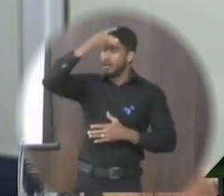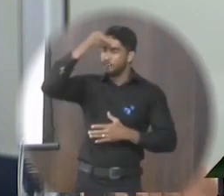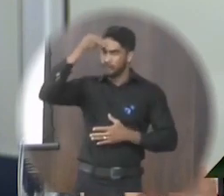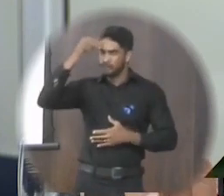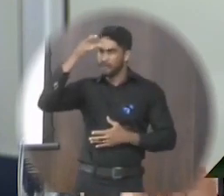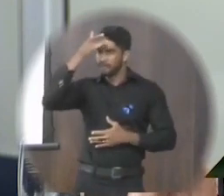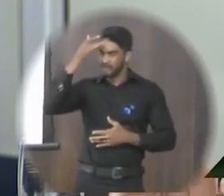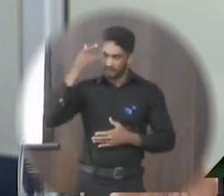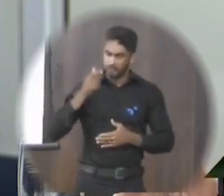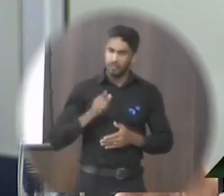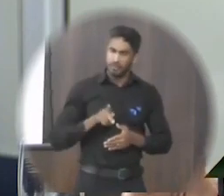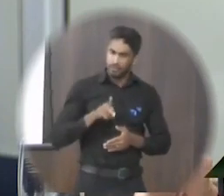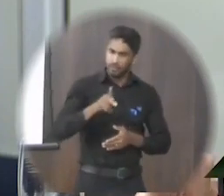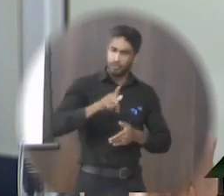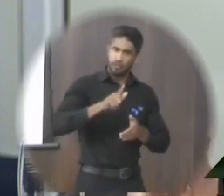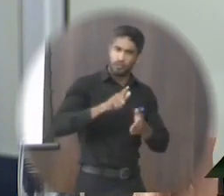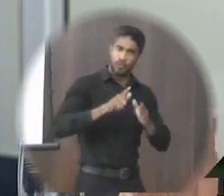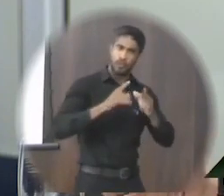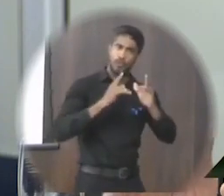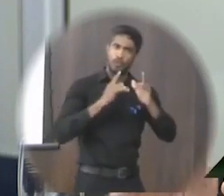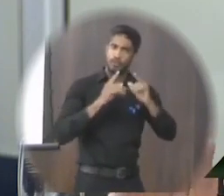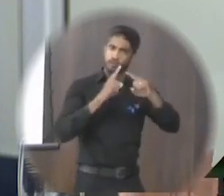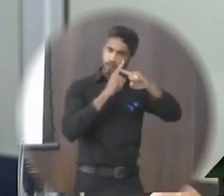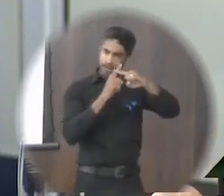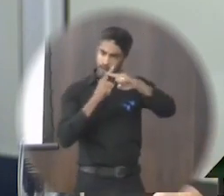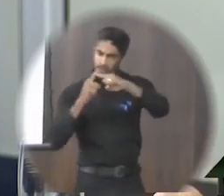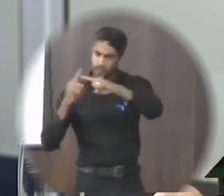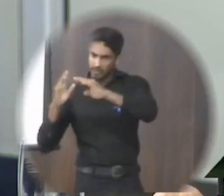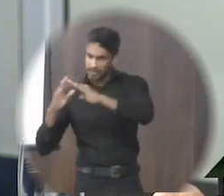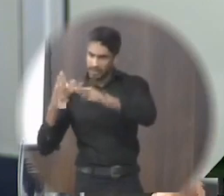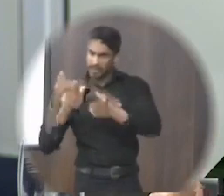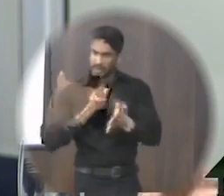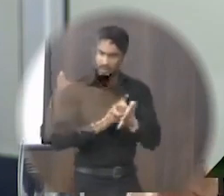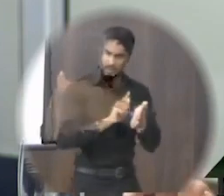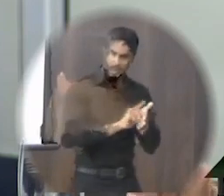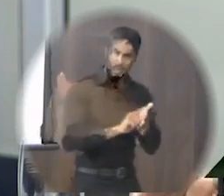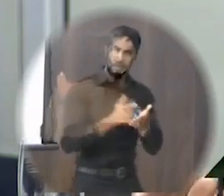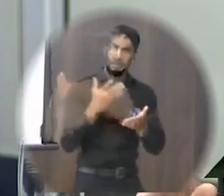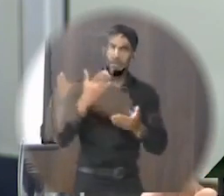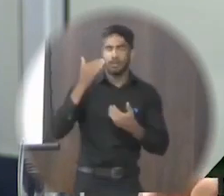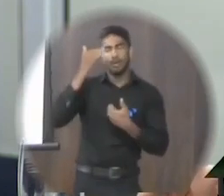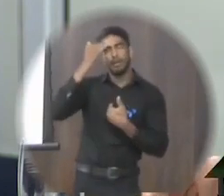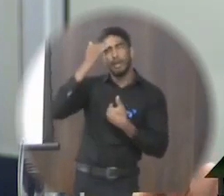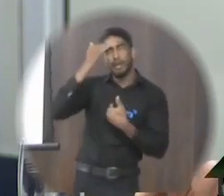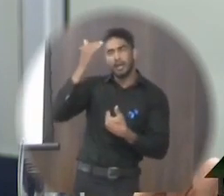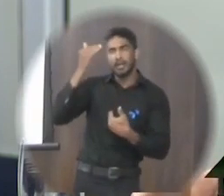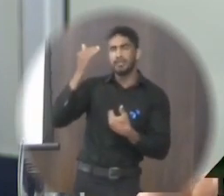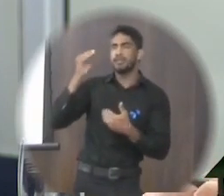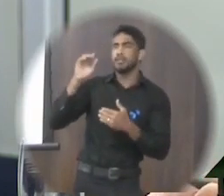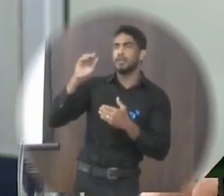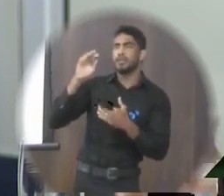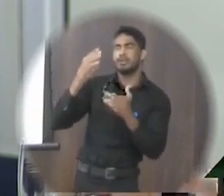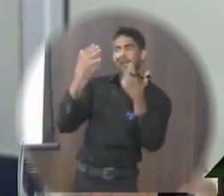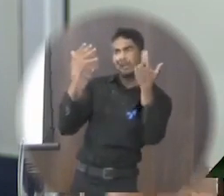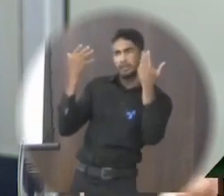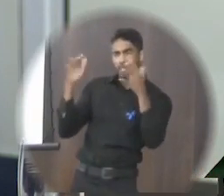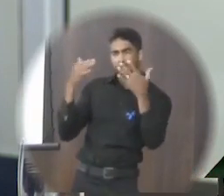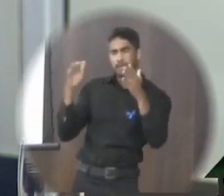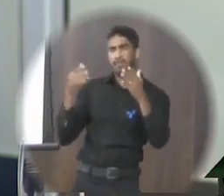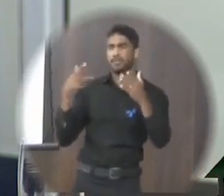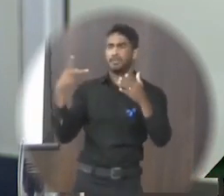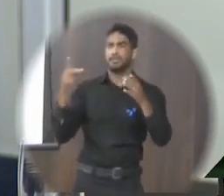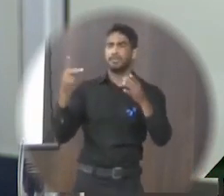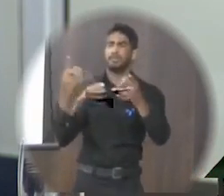manteve o cemitério limpo, entendeu? Adequado para a visitação. Então, eu sou prefeito, está de parabéns e a sua